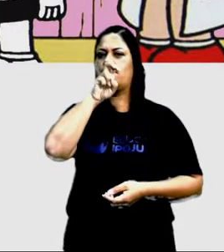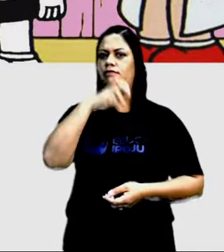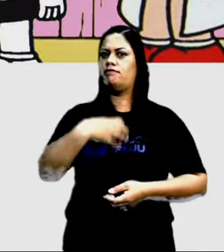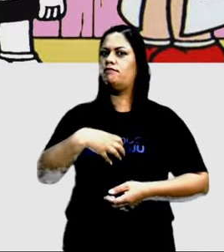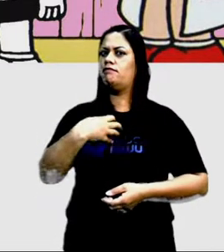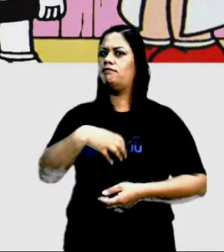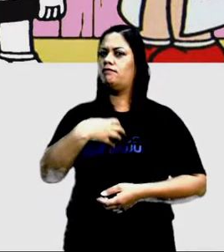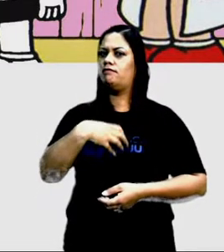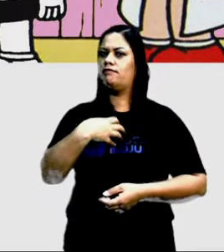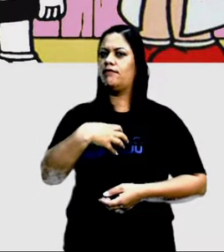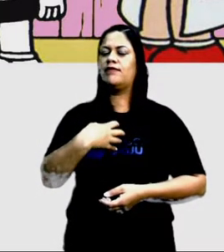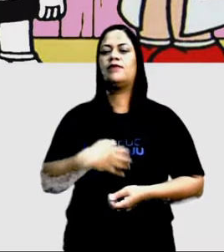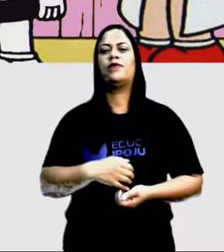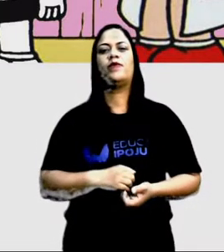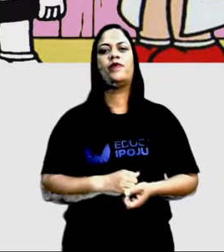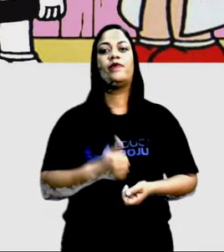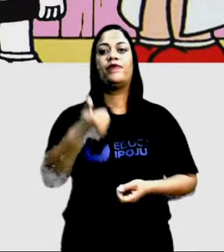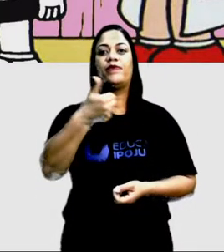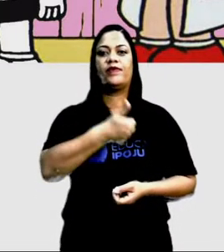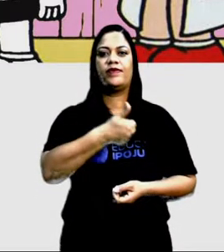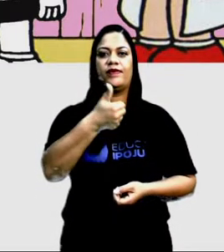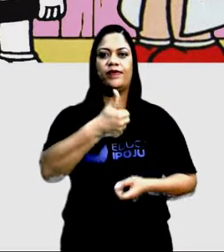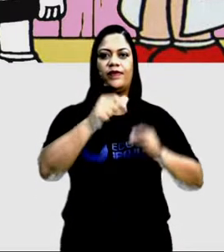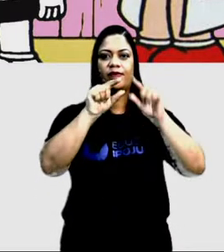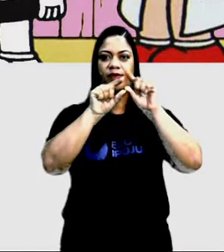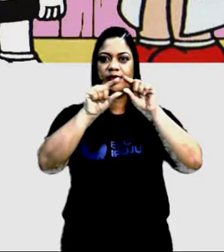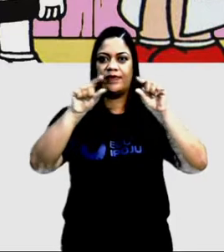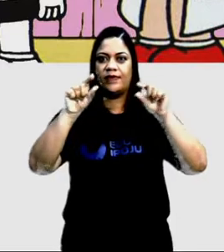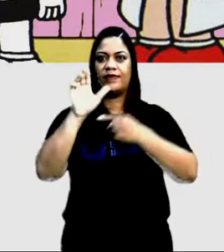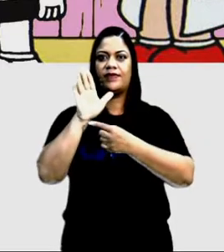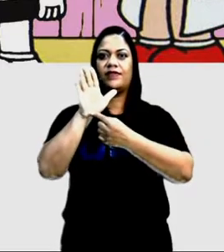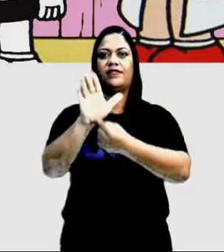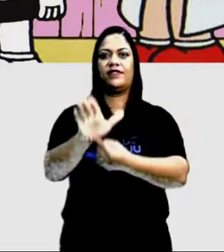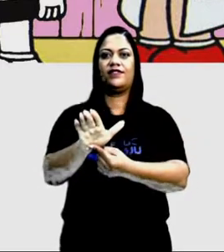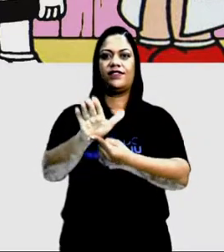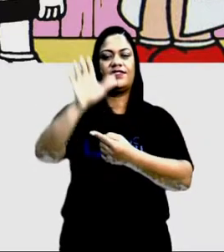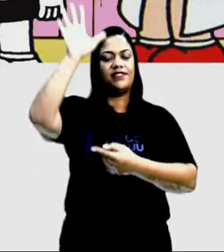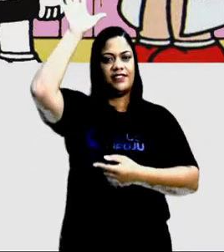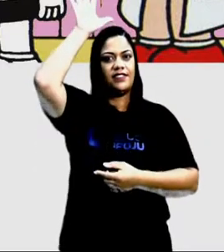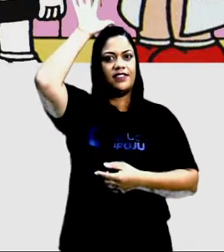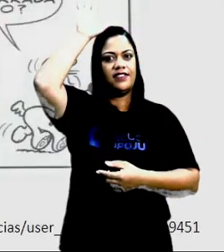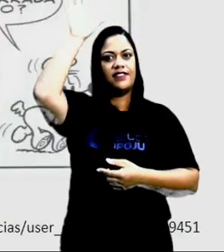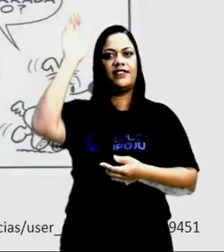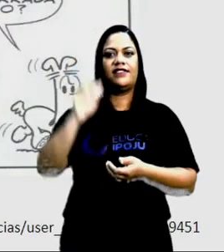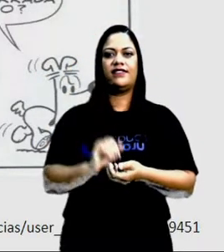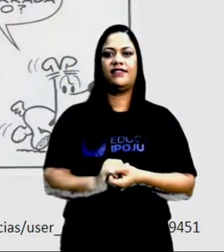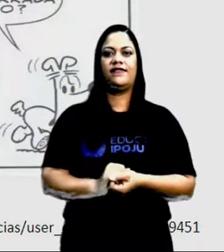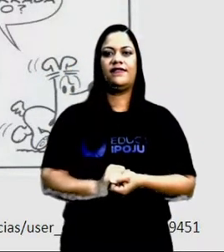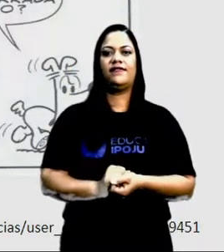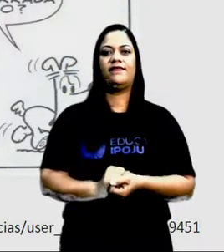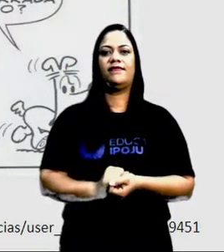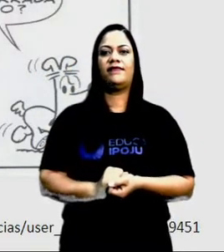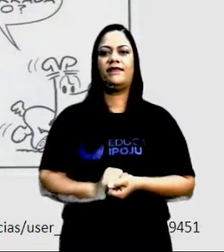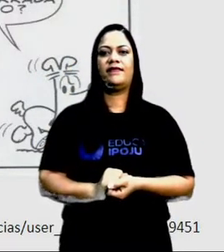brava. Então essa aqui foi a primeira tirinha que apareceu o Cebolinha.